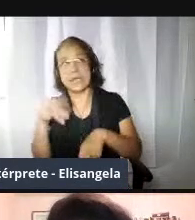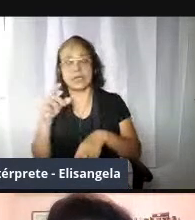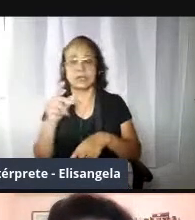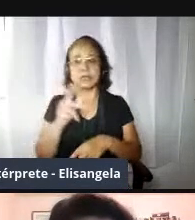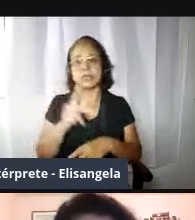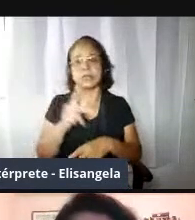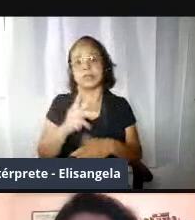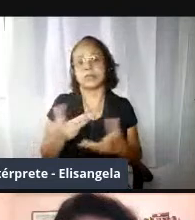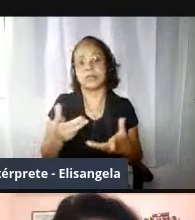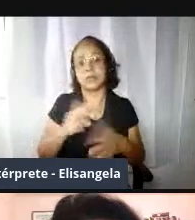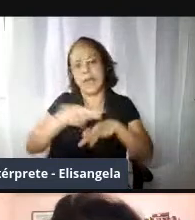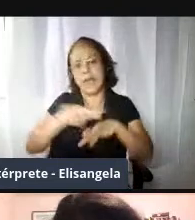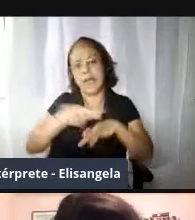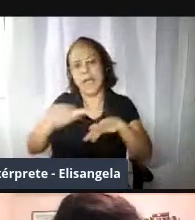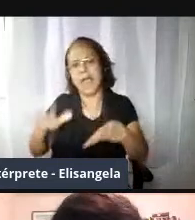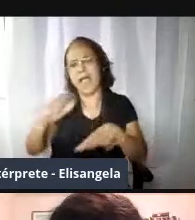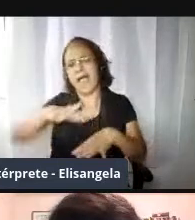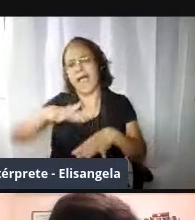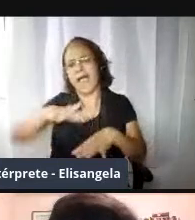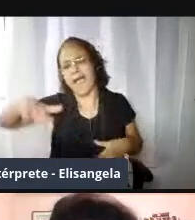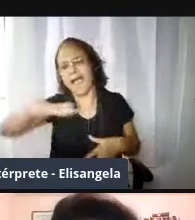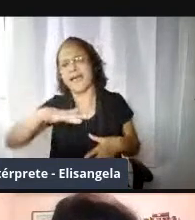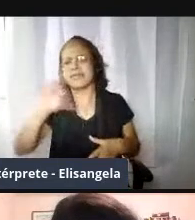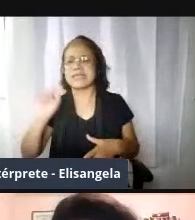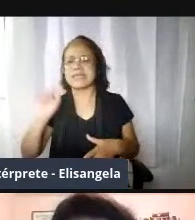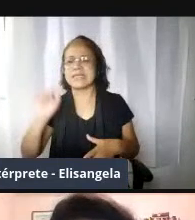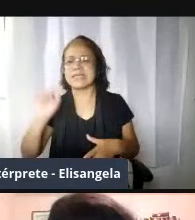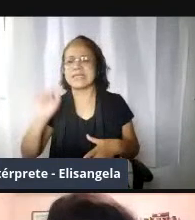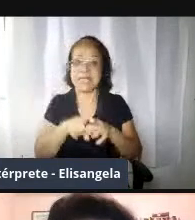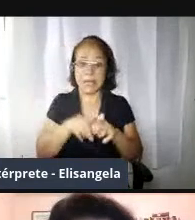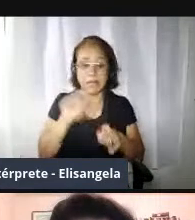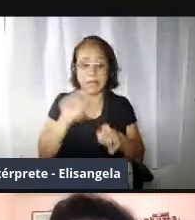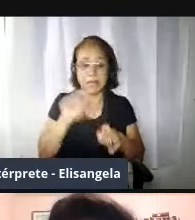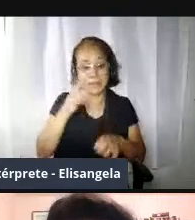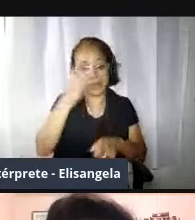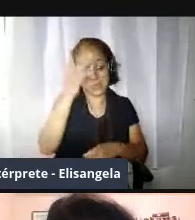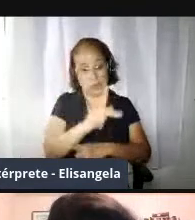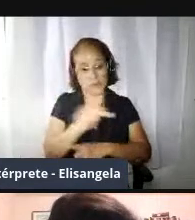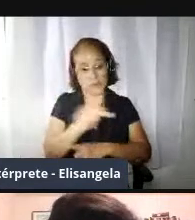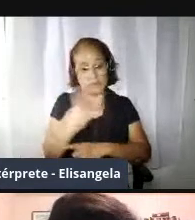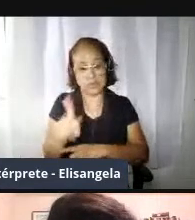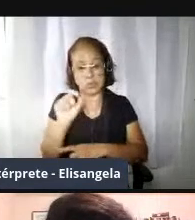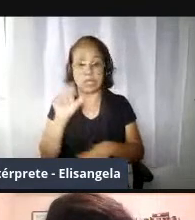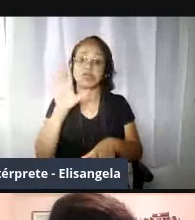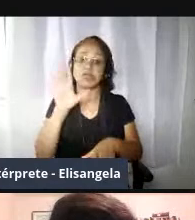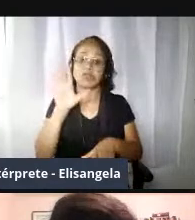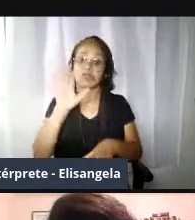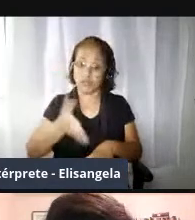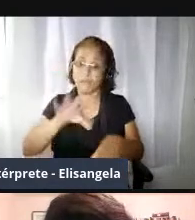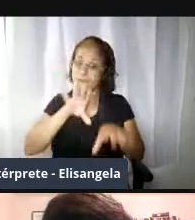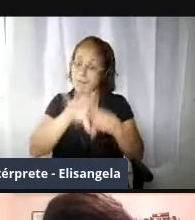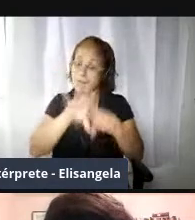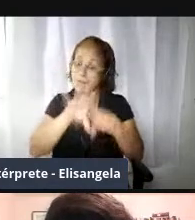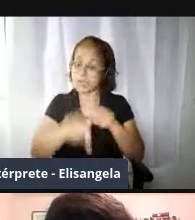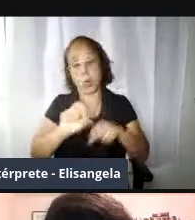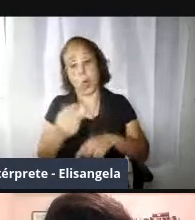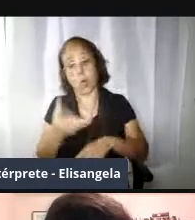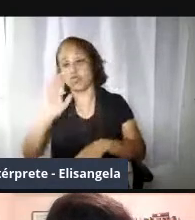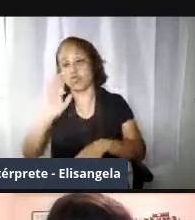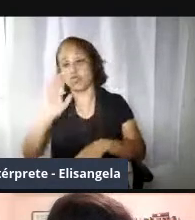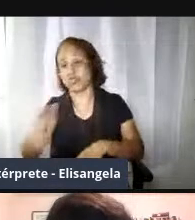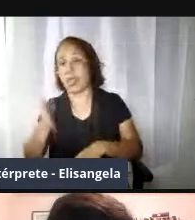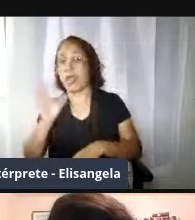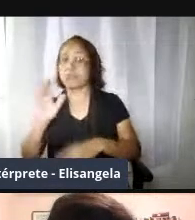mais diversas áreas, para os docentes e as docentes em formação e que já estão atuando, né, eu considero, assim, que